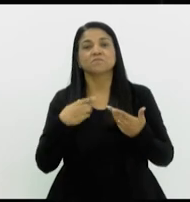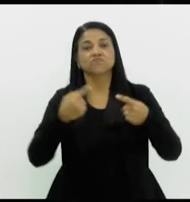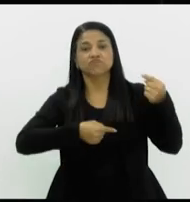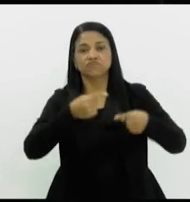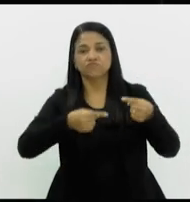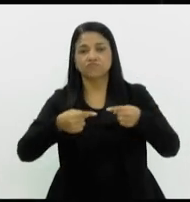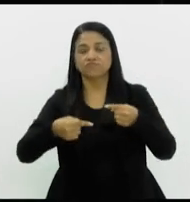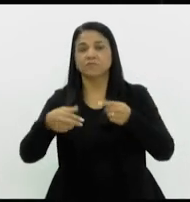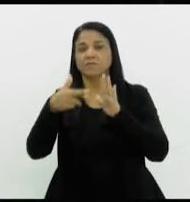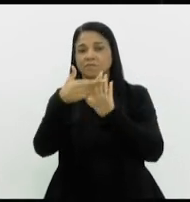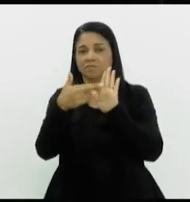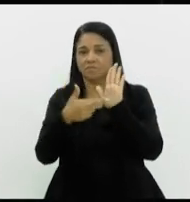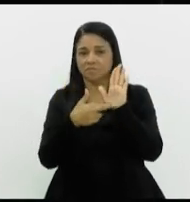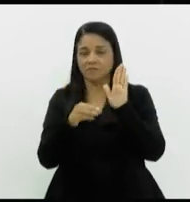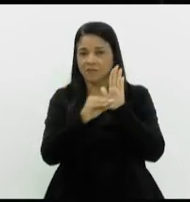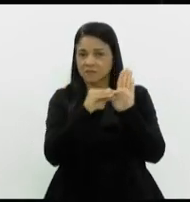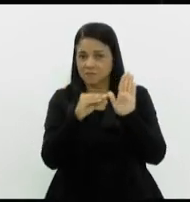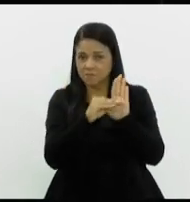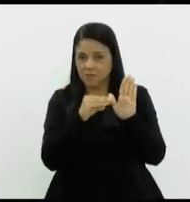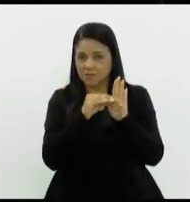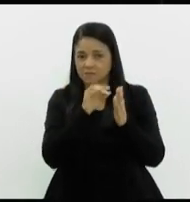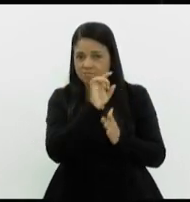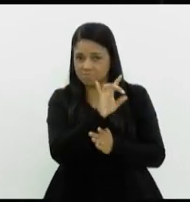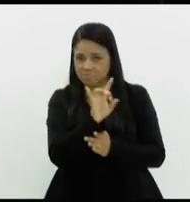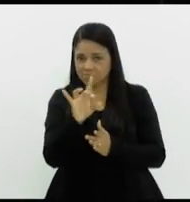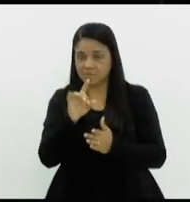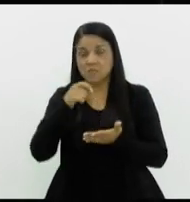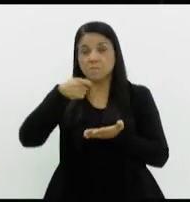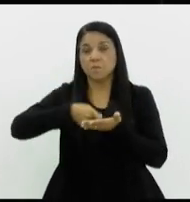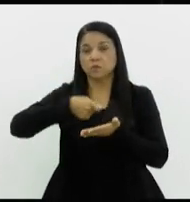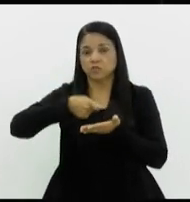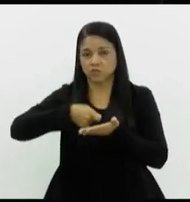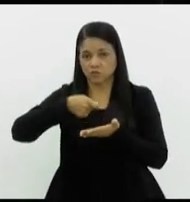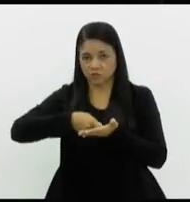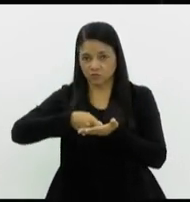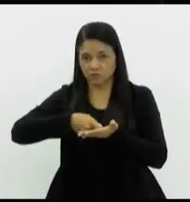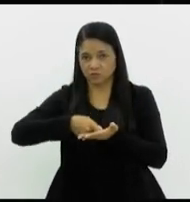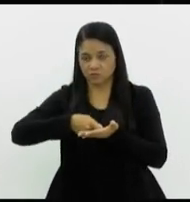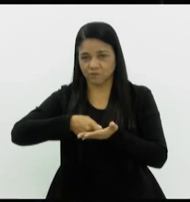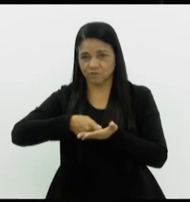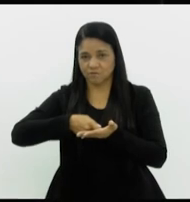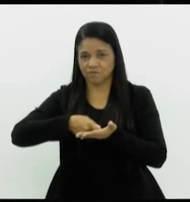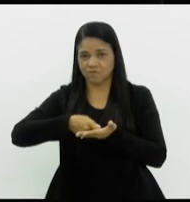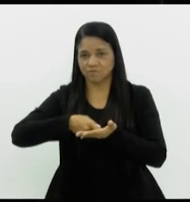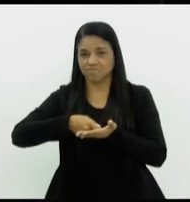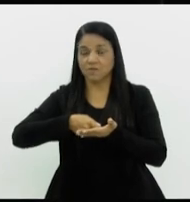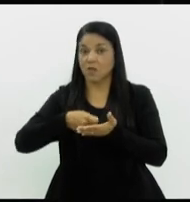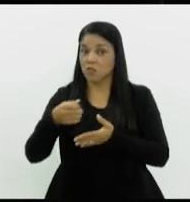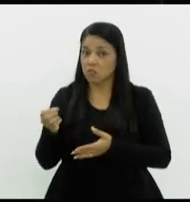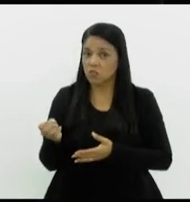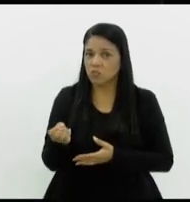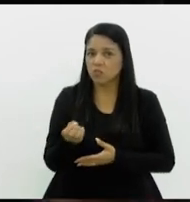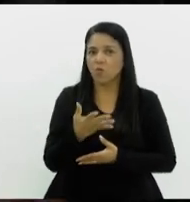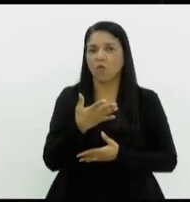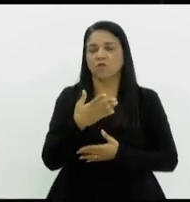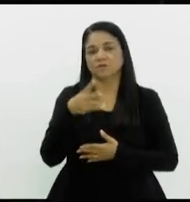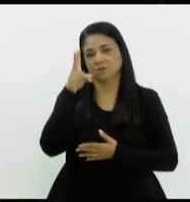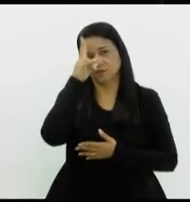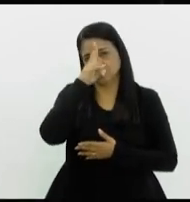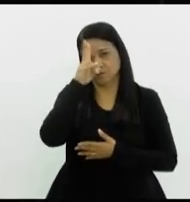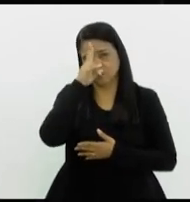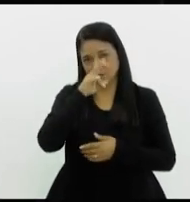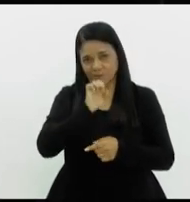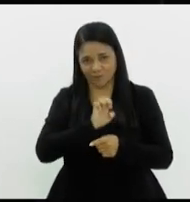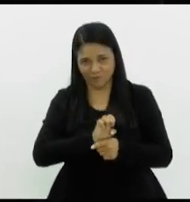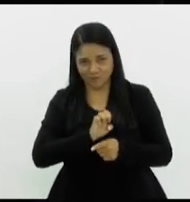regulamentação da aplicação das emendas individuais impositivas, algo que é inédito na história do nosso